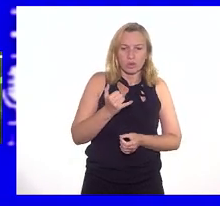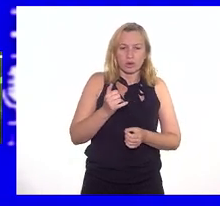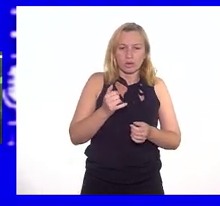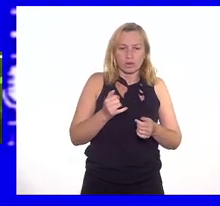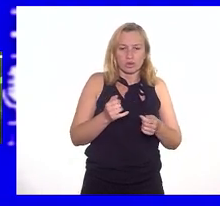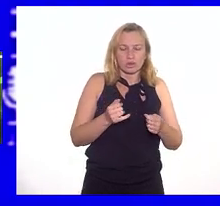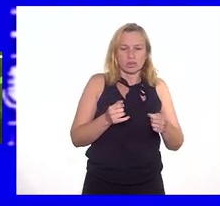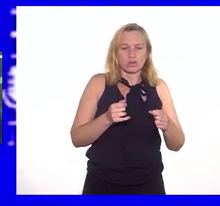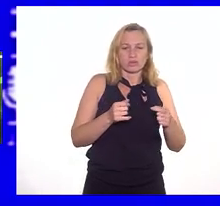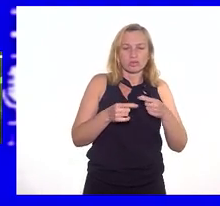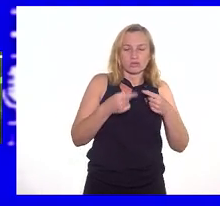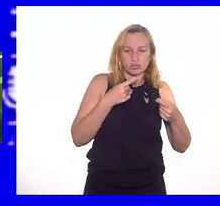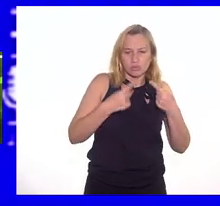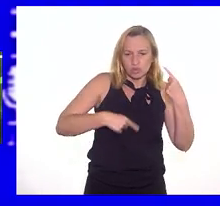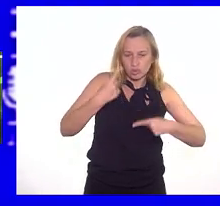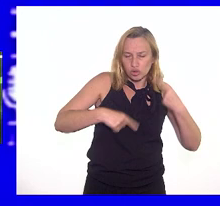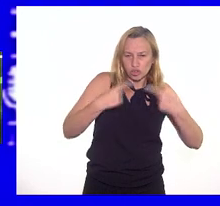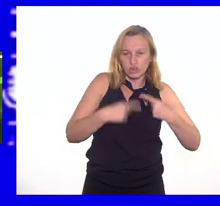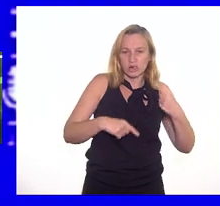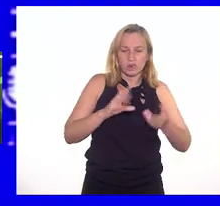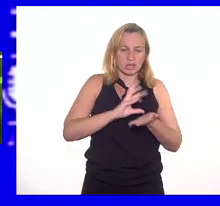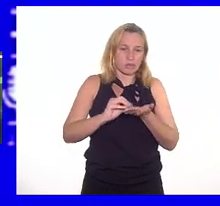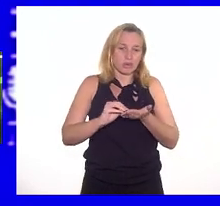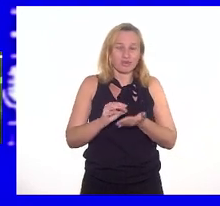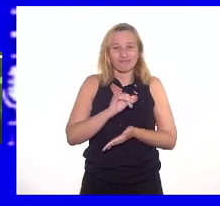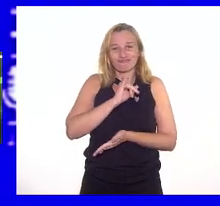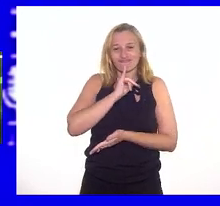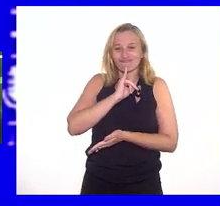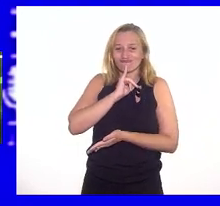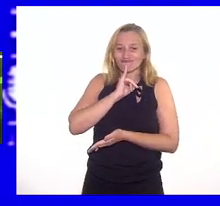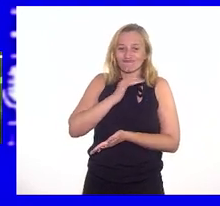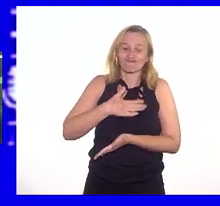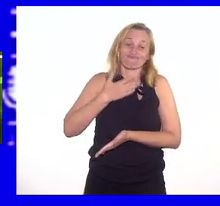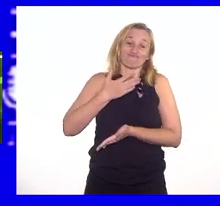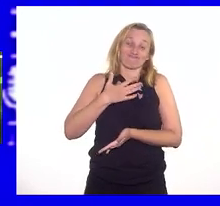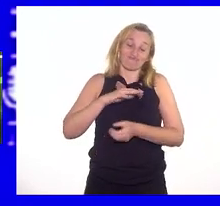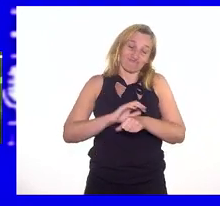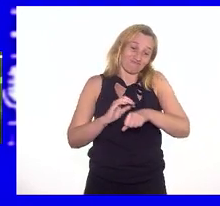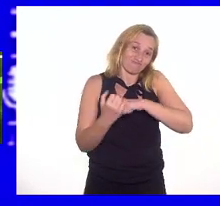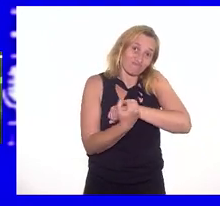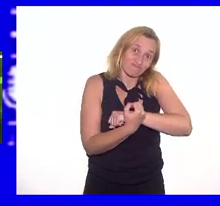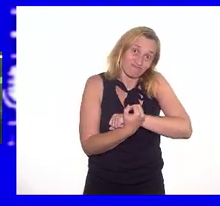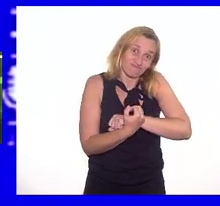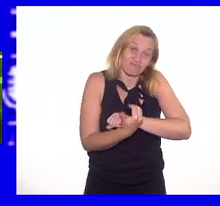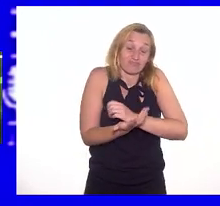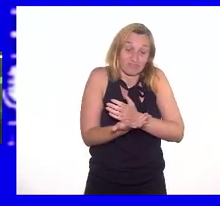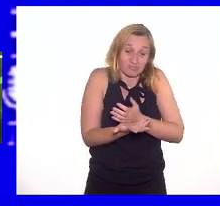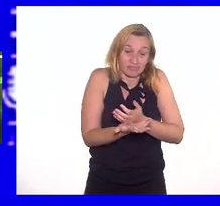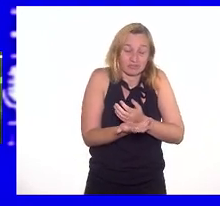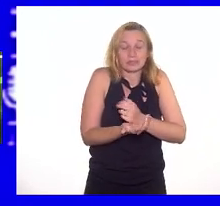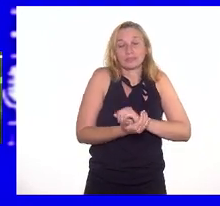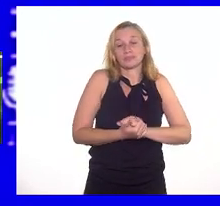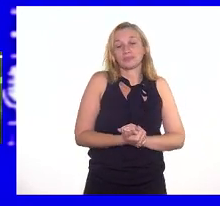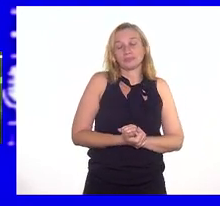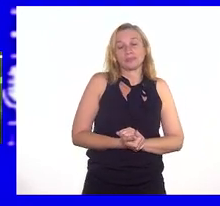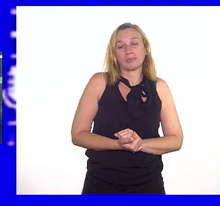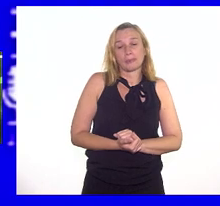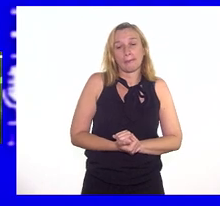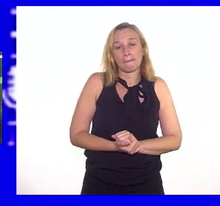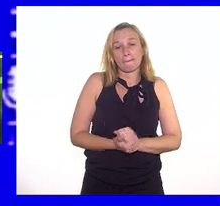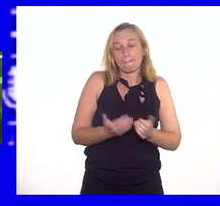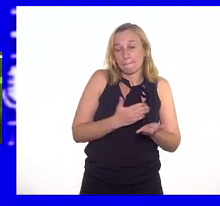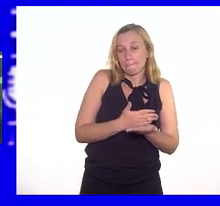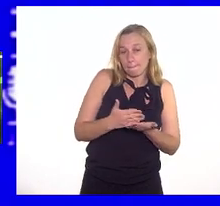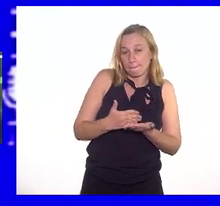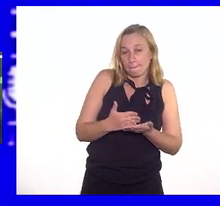pauta tão relevante, infelizmente fomos surpreendidos pela Covid, né? E o nosso gabinete começou a trabalhar muito em prol disso.